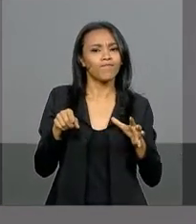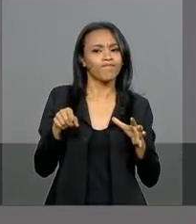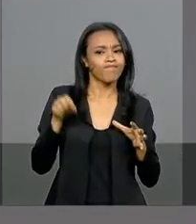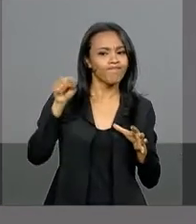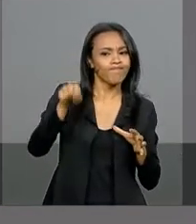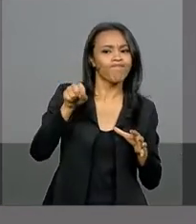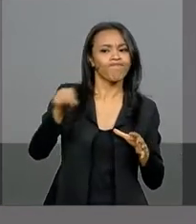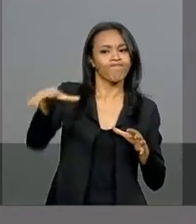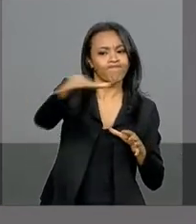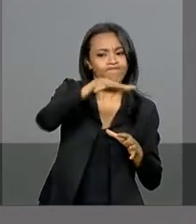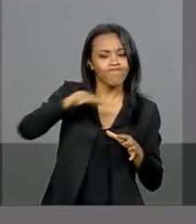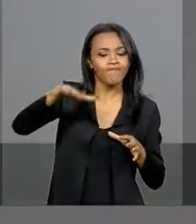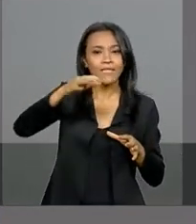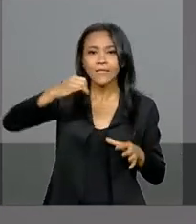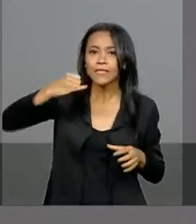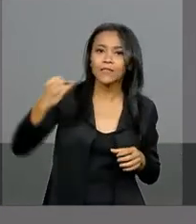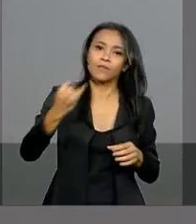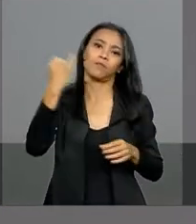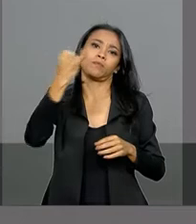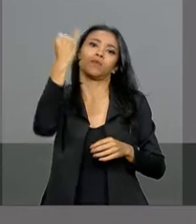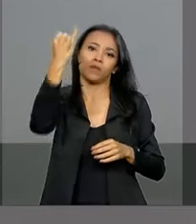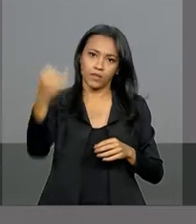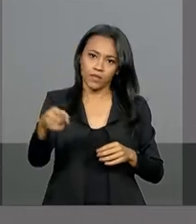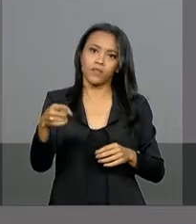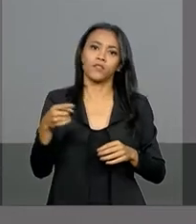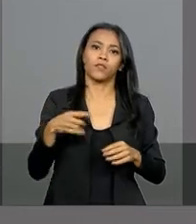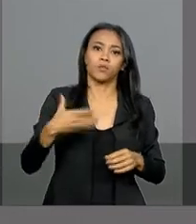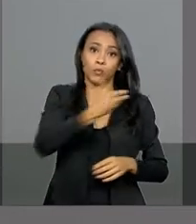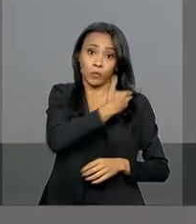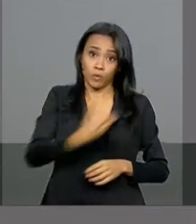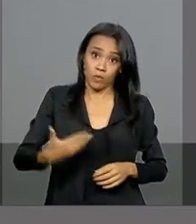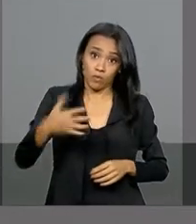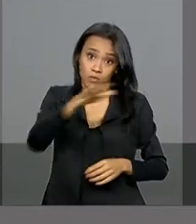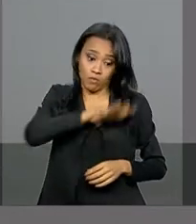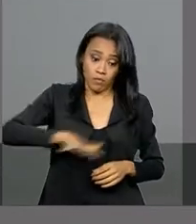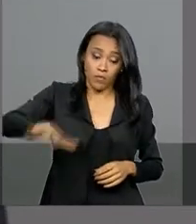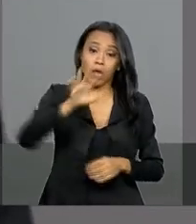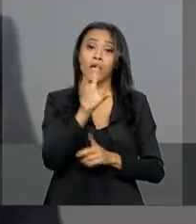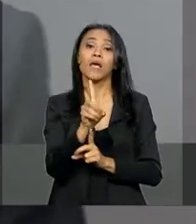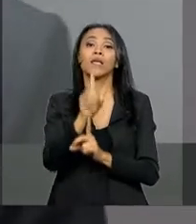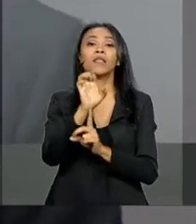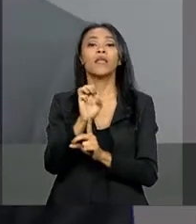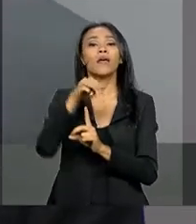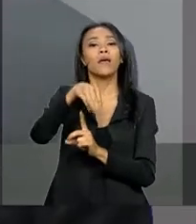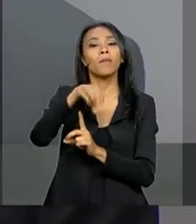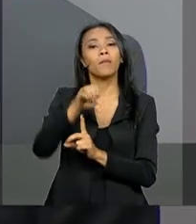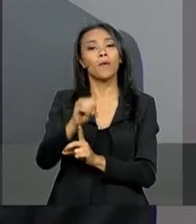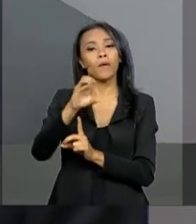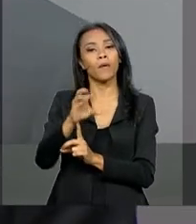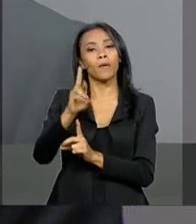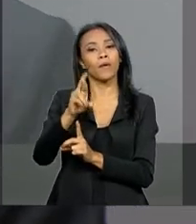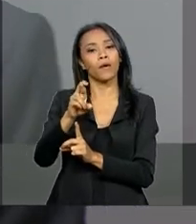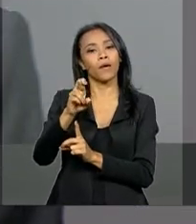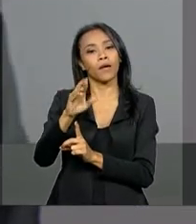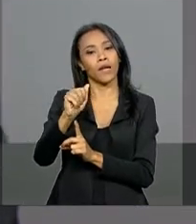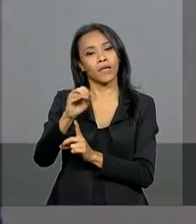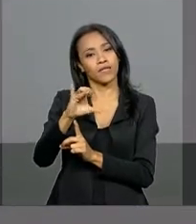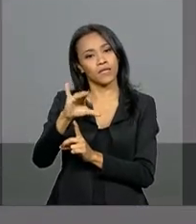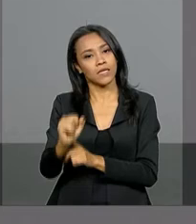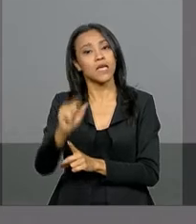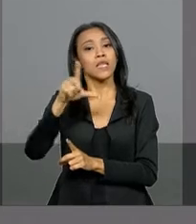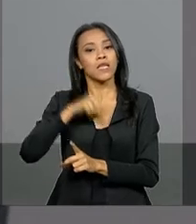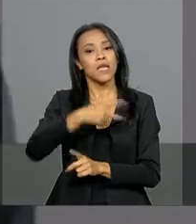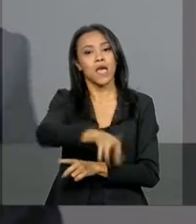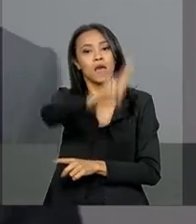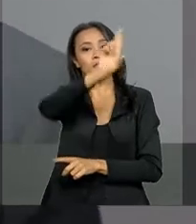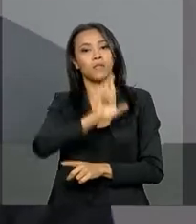instituição fundamental para a democracia onde estão representados o povo brasileiro na câmara dos deputados e